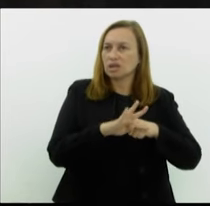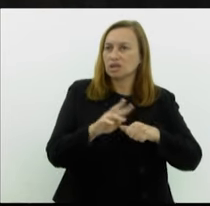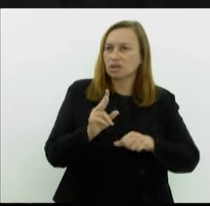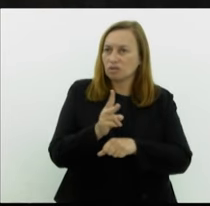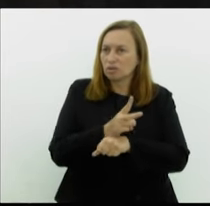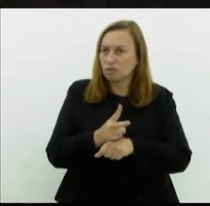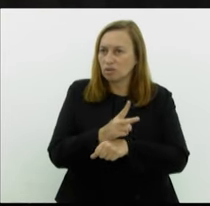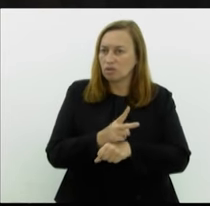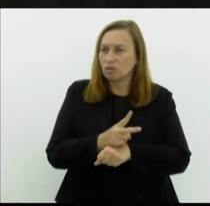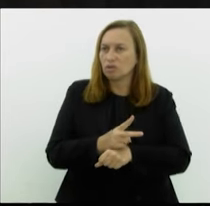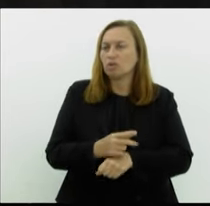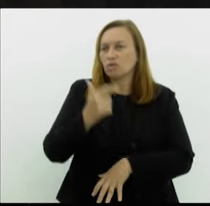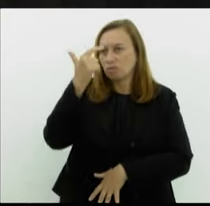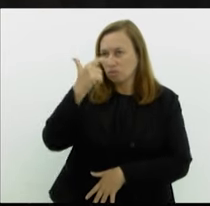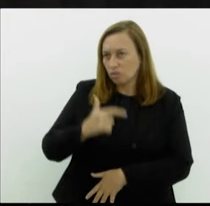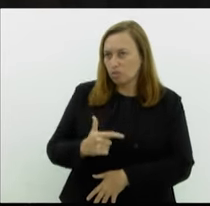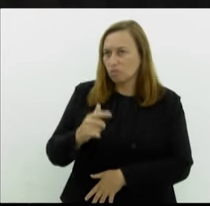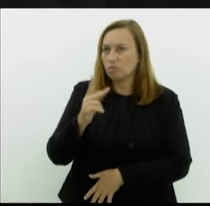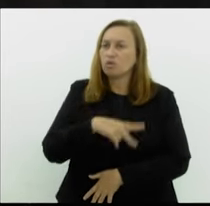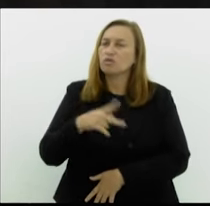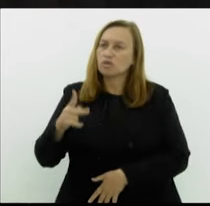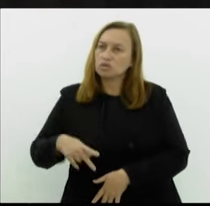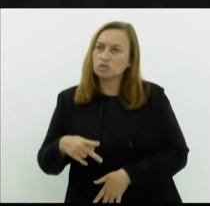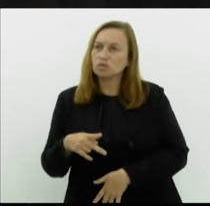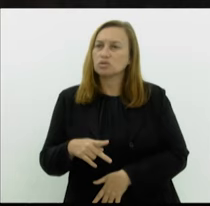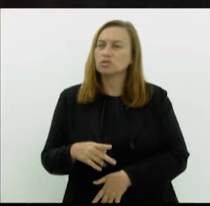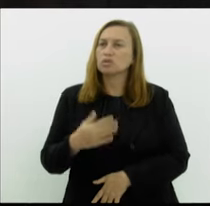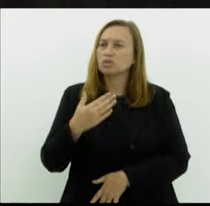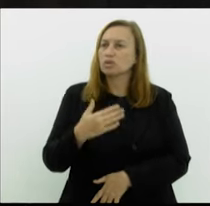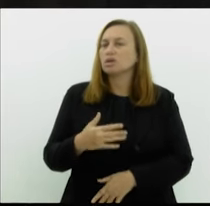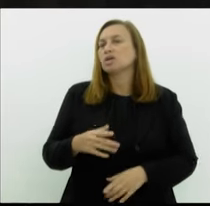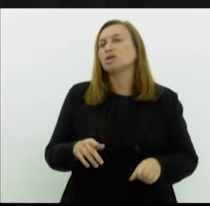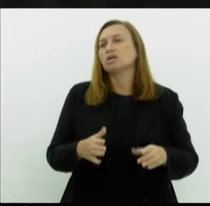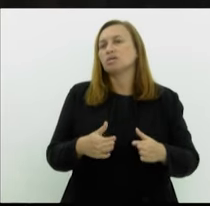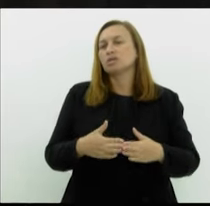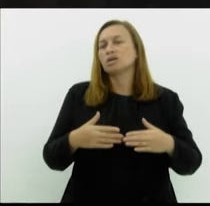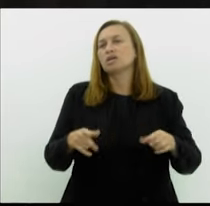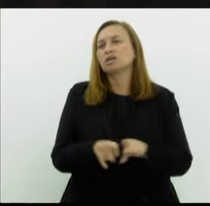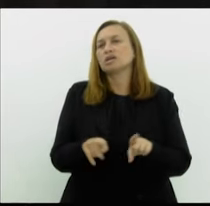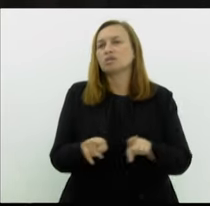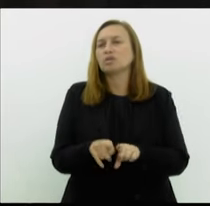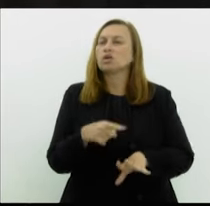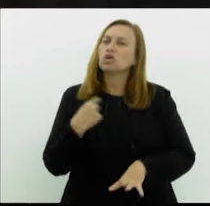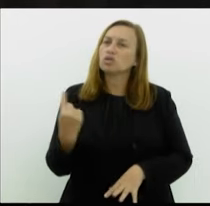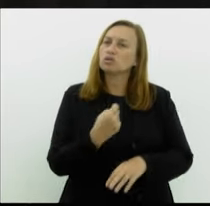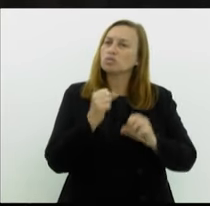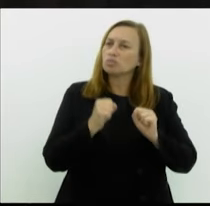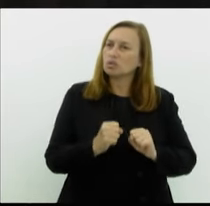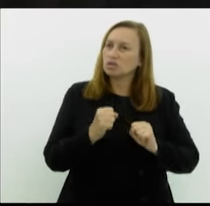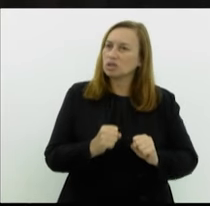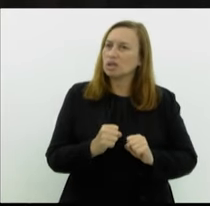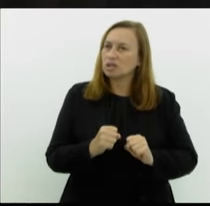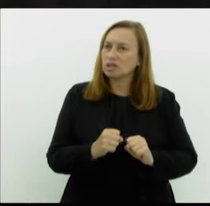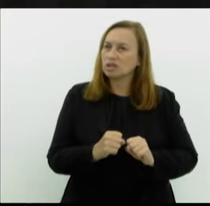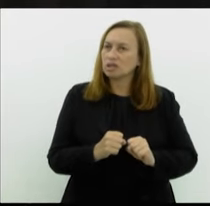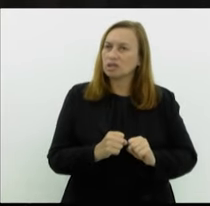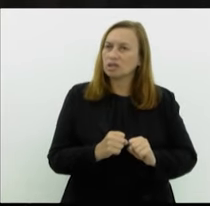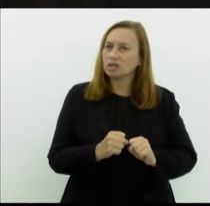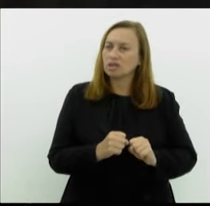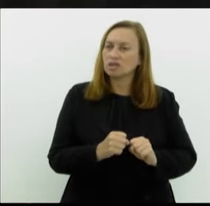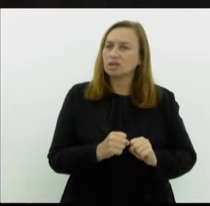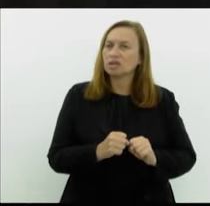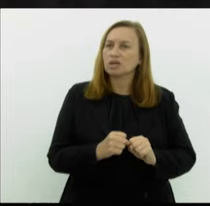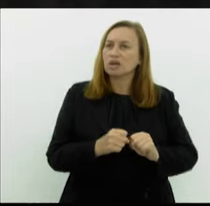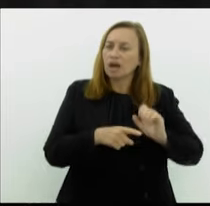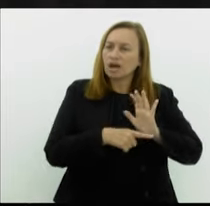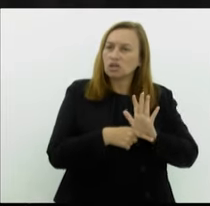docentes representantes desta fundação, permitindo, inclusive, que, para que nós pudéssemos atender parcialmente a demanda